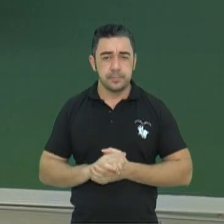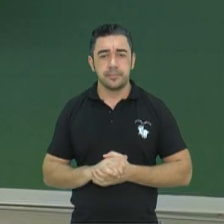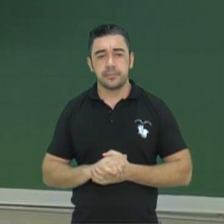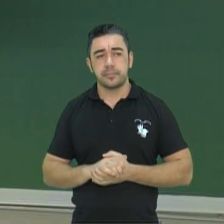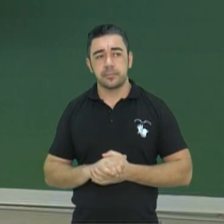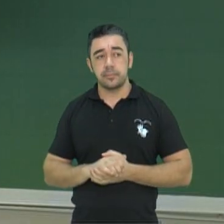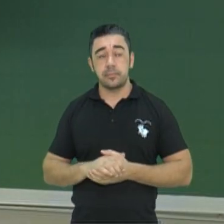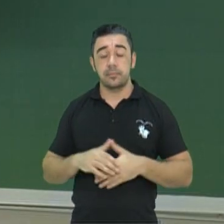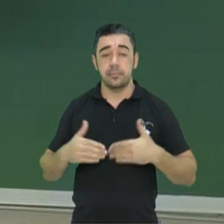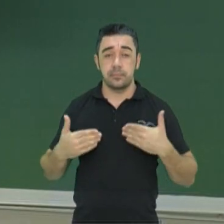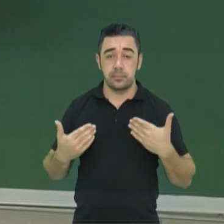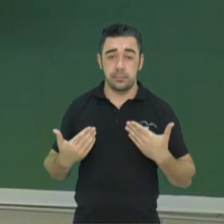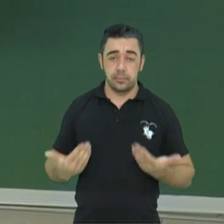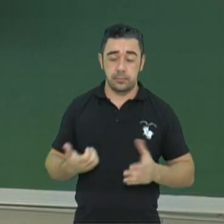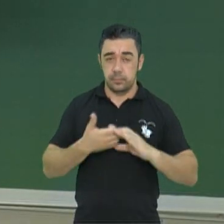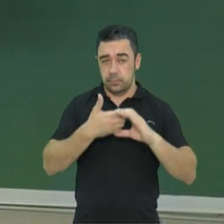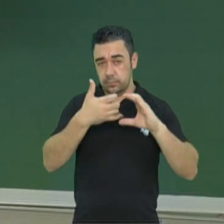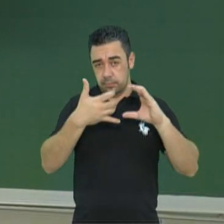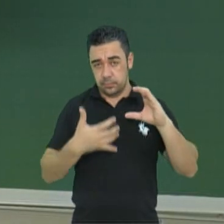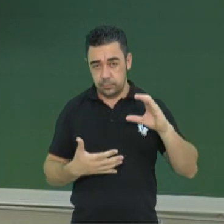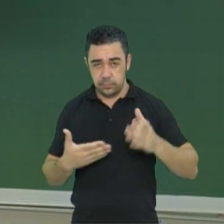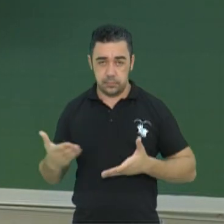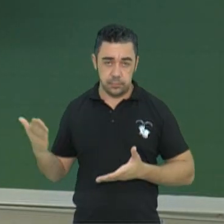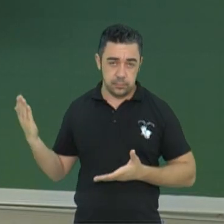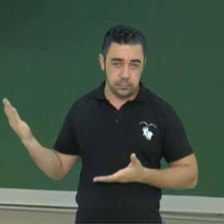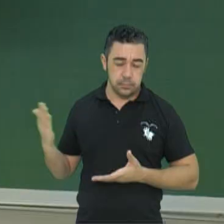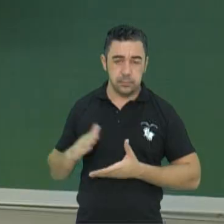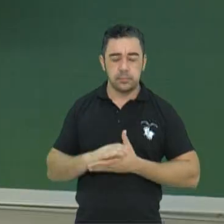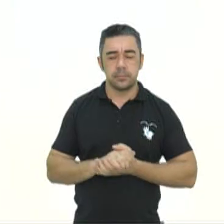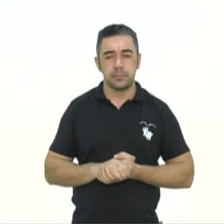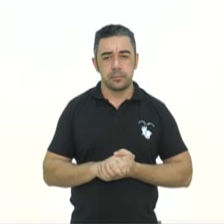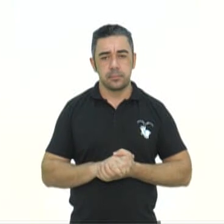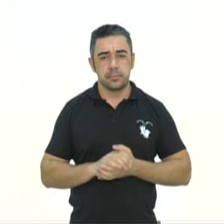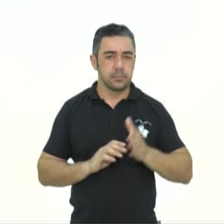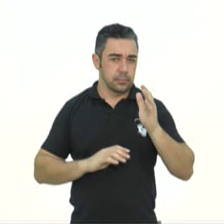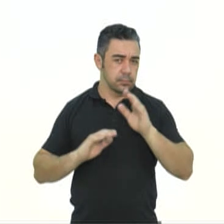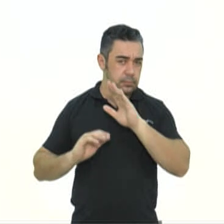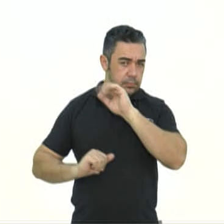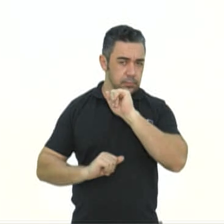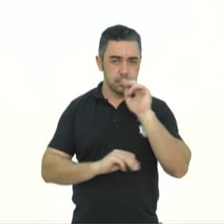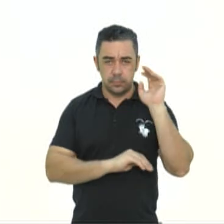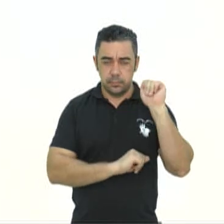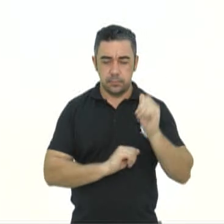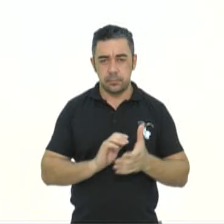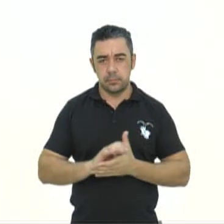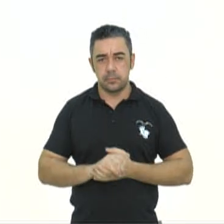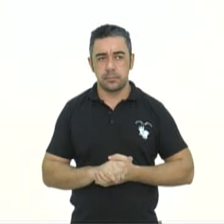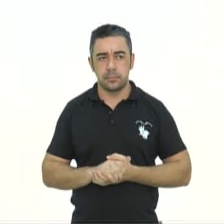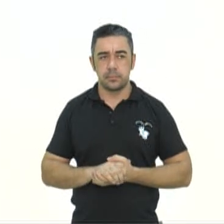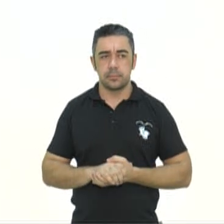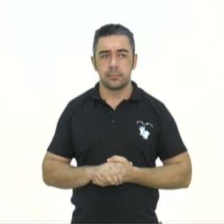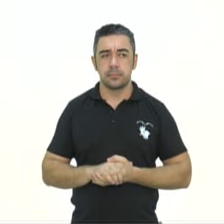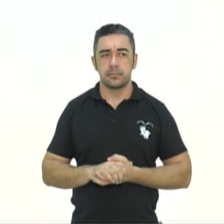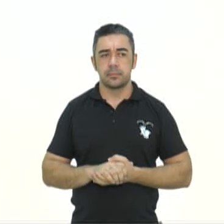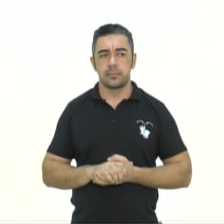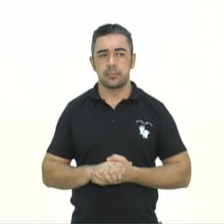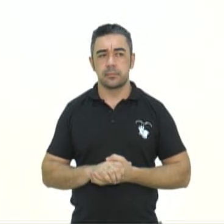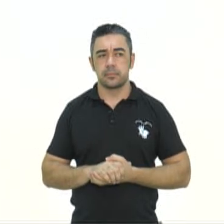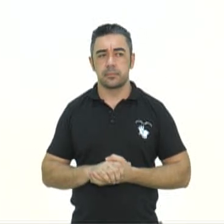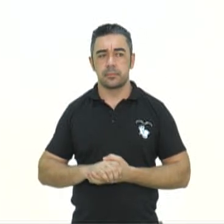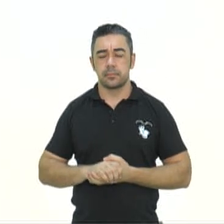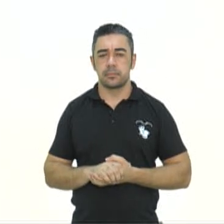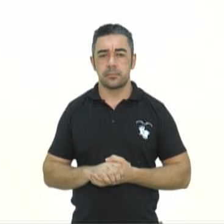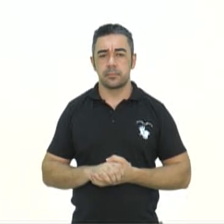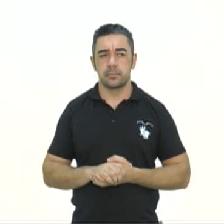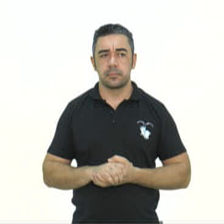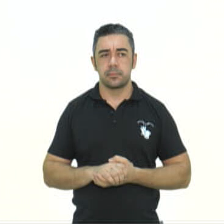Quais são as características do realismo mágico? A característica principal del realismo